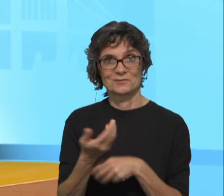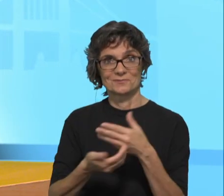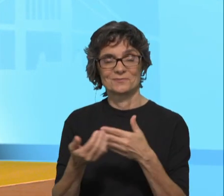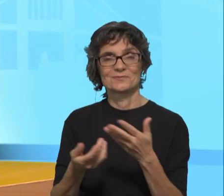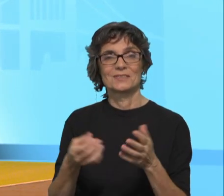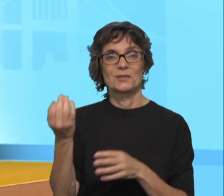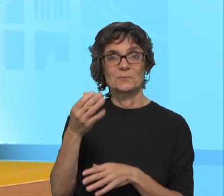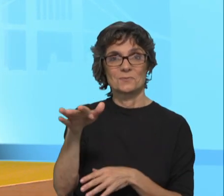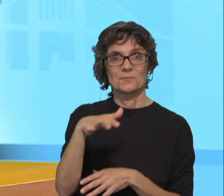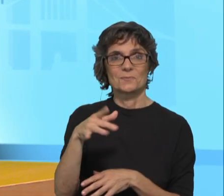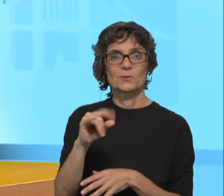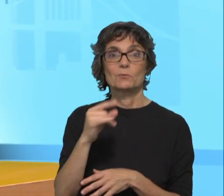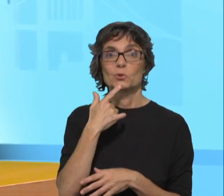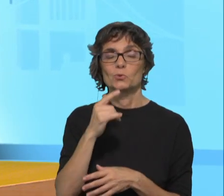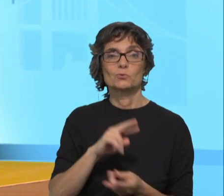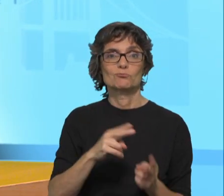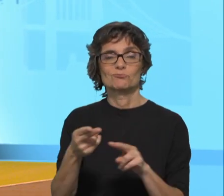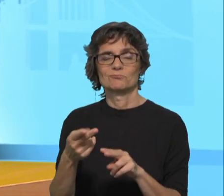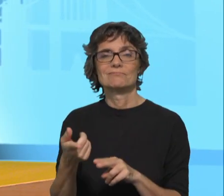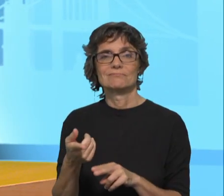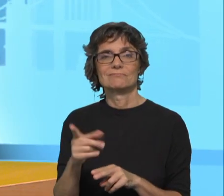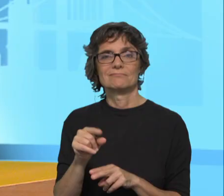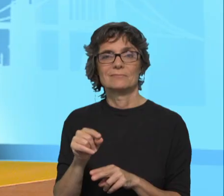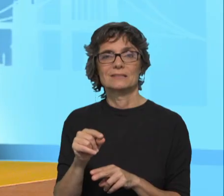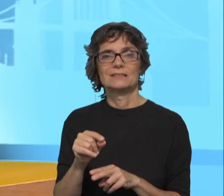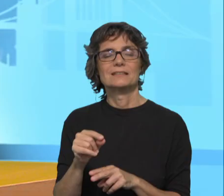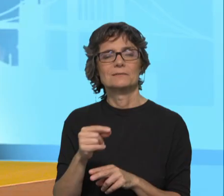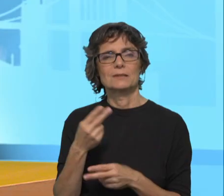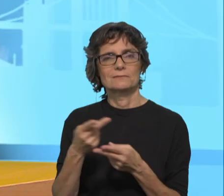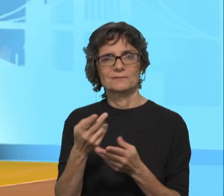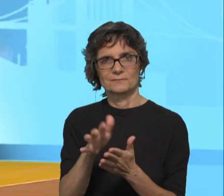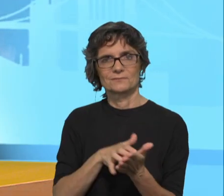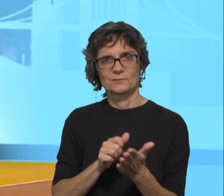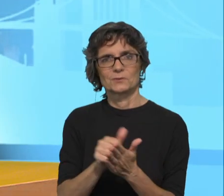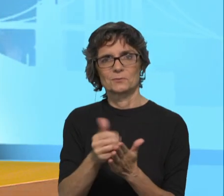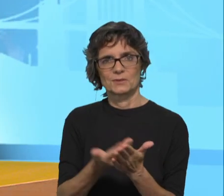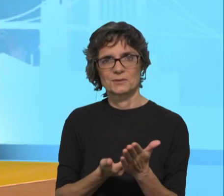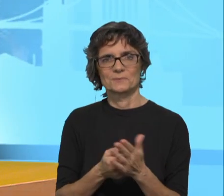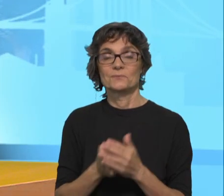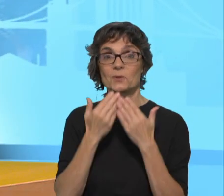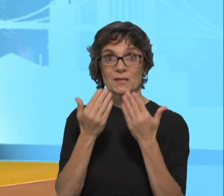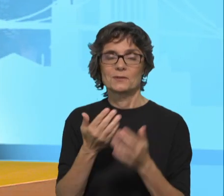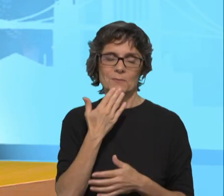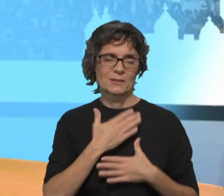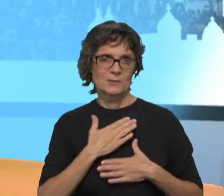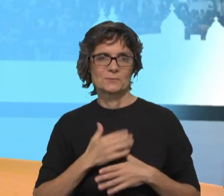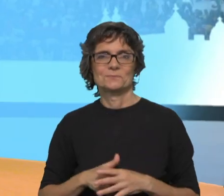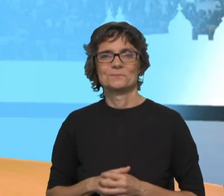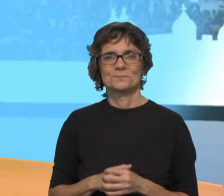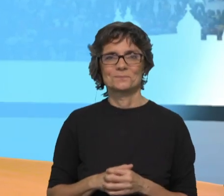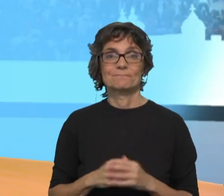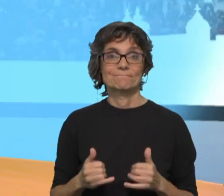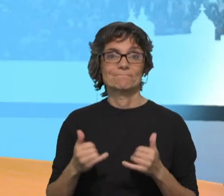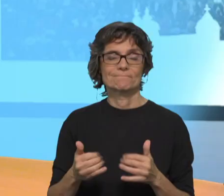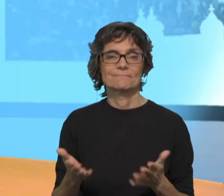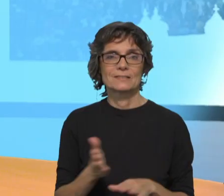do Porto e transpor também esta dinâmica para esta análise da liturgia do próximo domingo. Muito obrigado. Obrigado a eu. A terminar fica